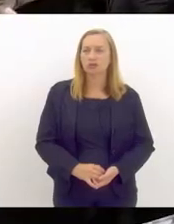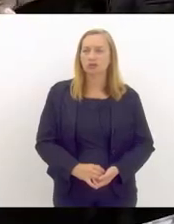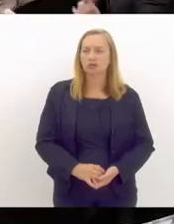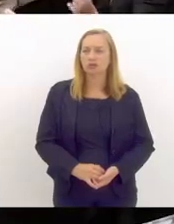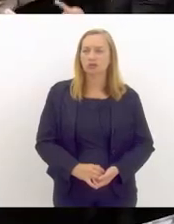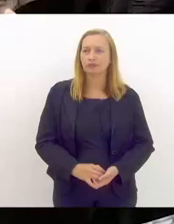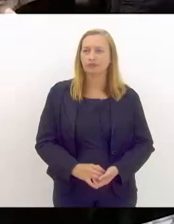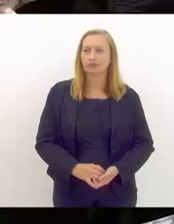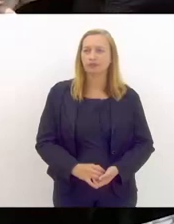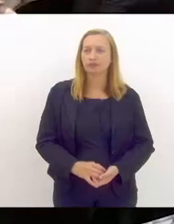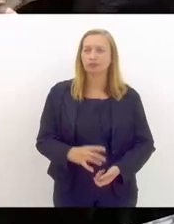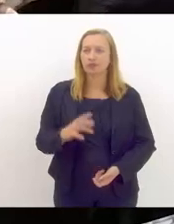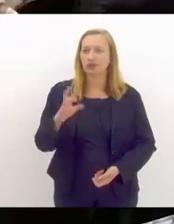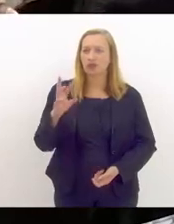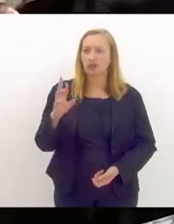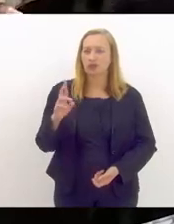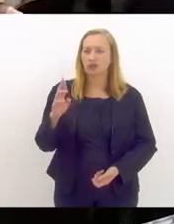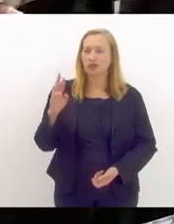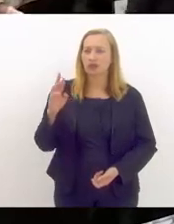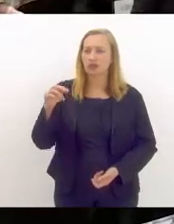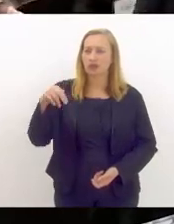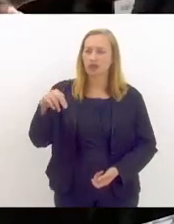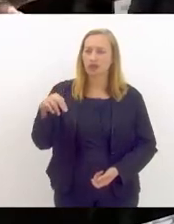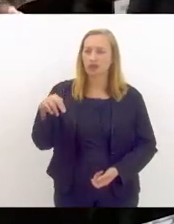Renato Machado.